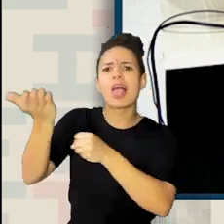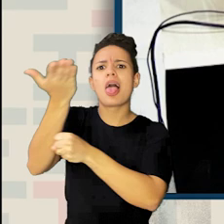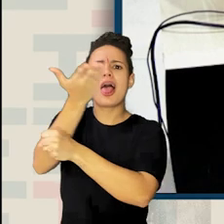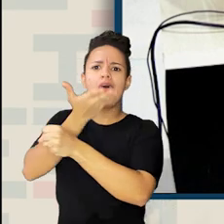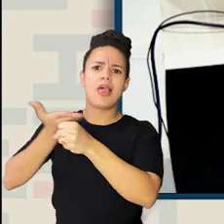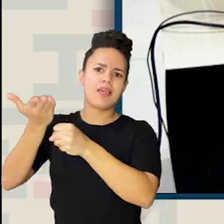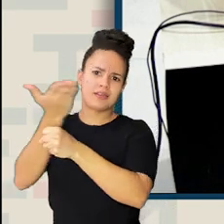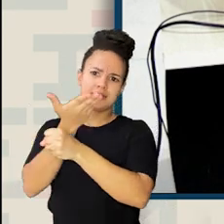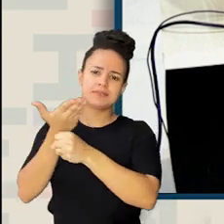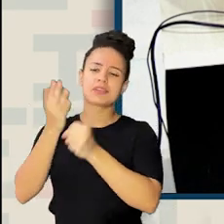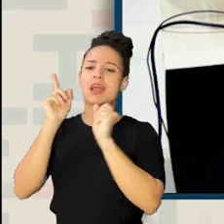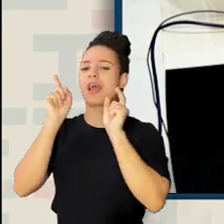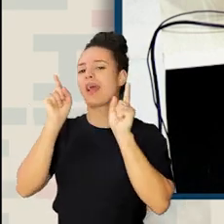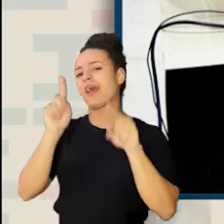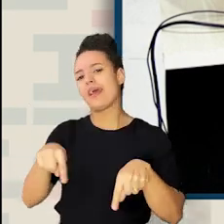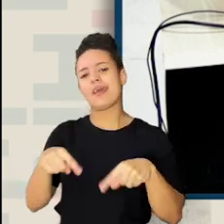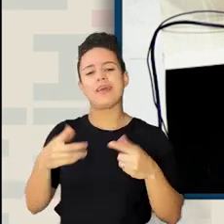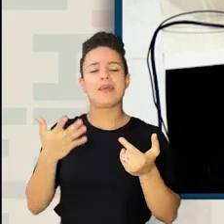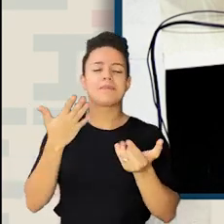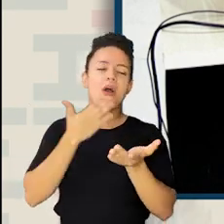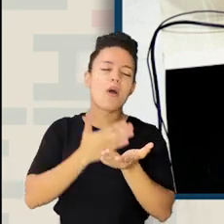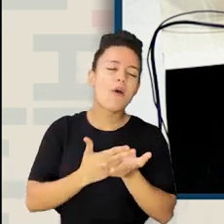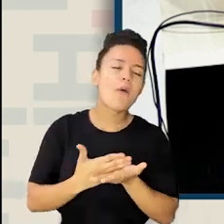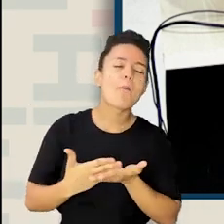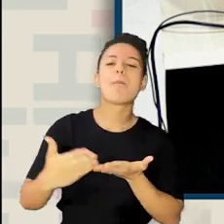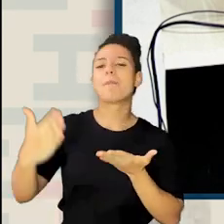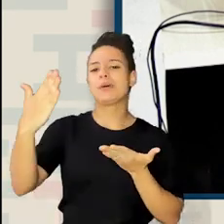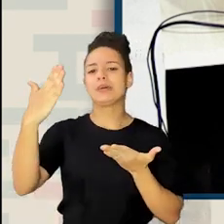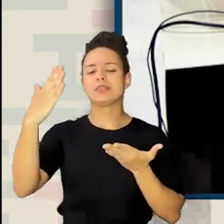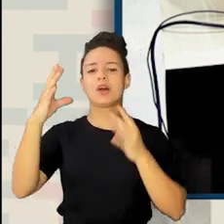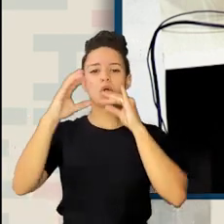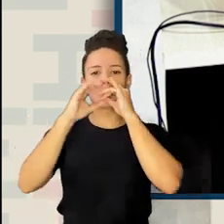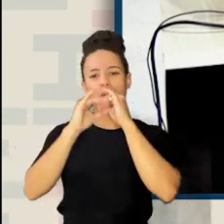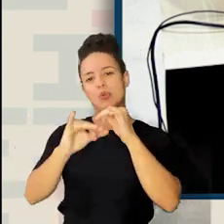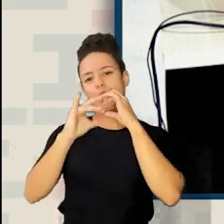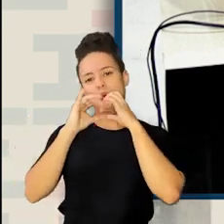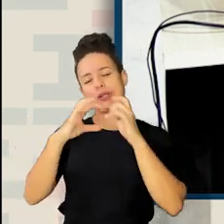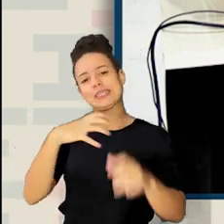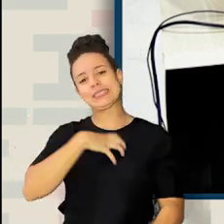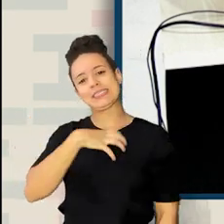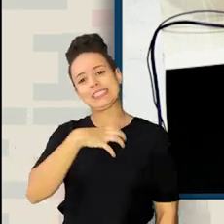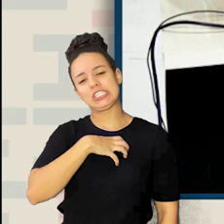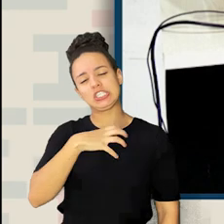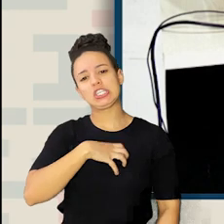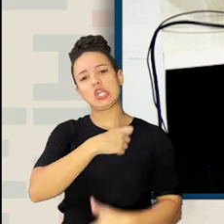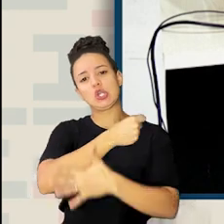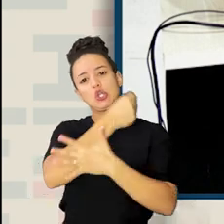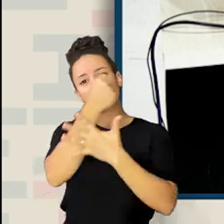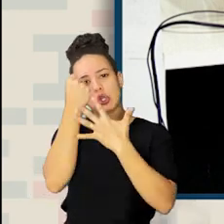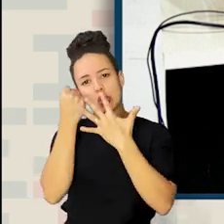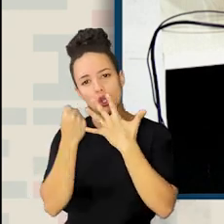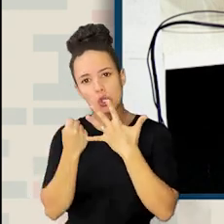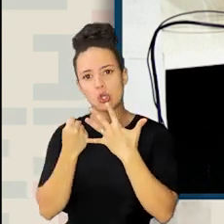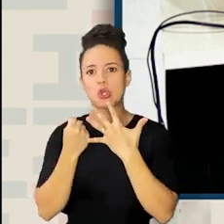É a melhor maneira de começar a tocar mesmo, né? Sentindo essas notas.